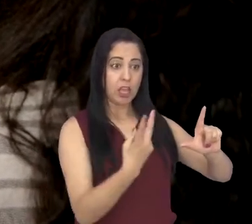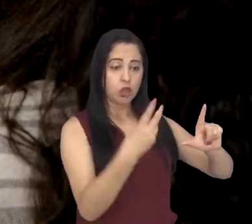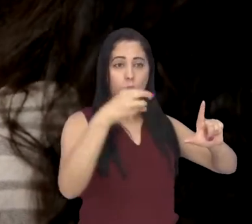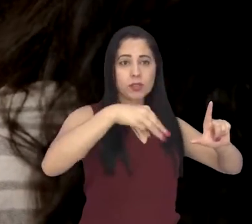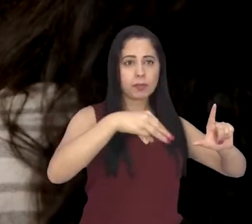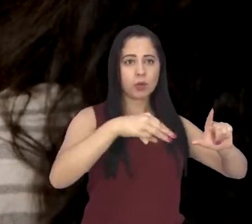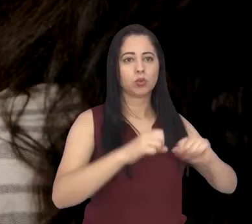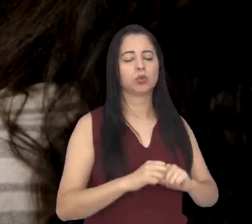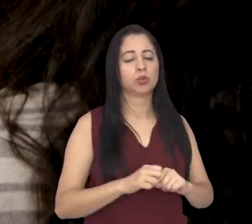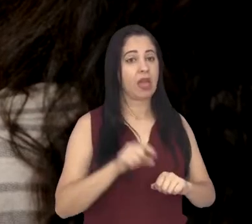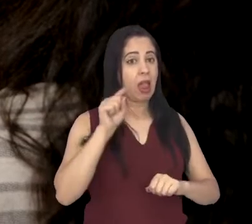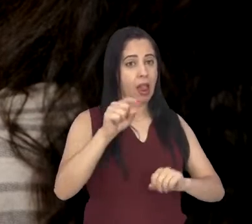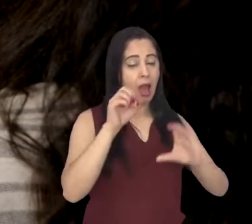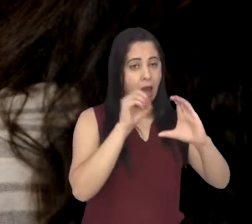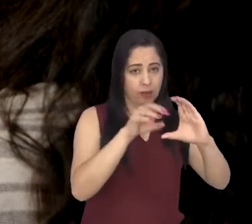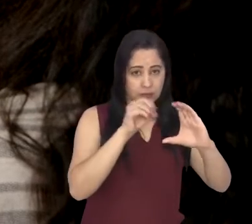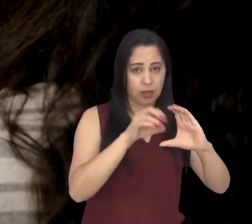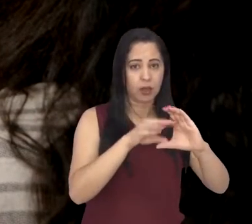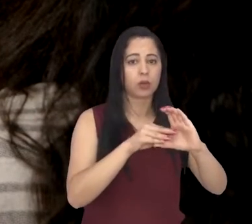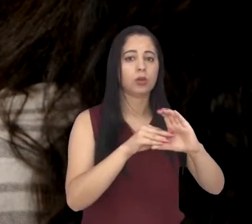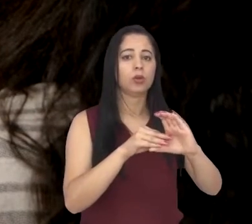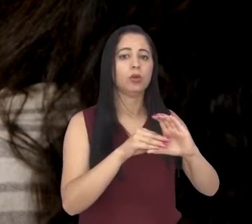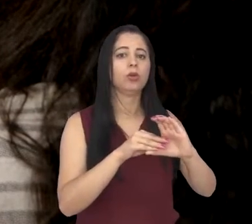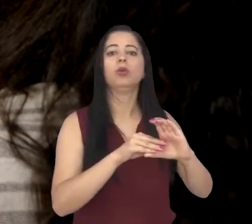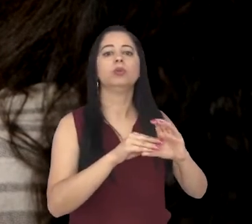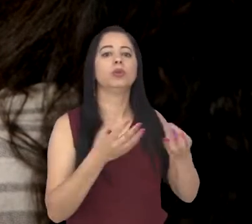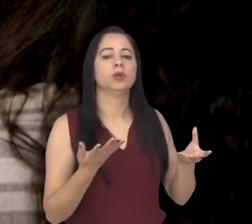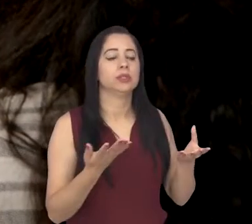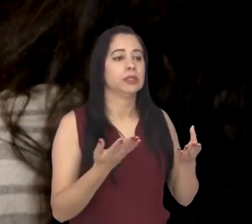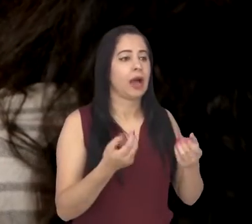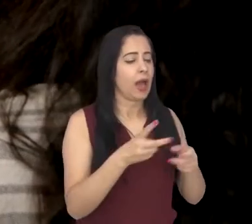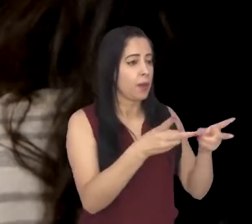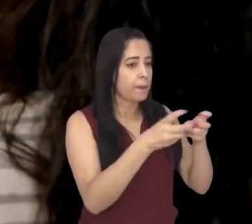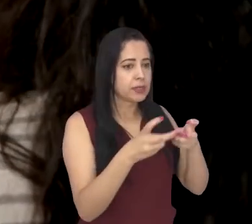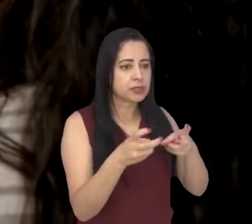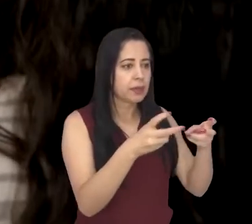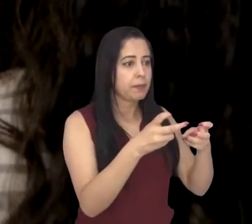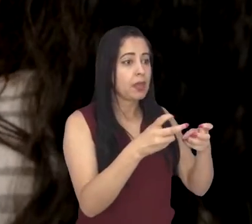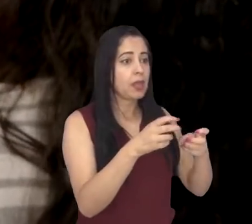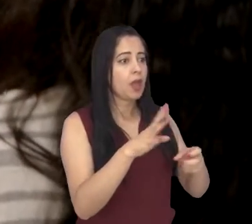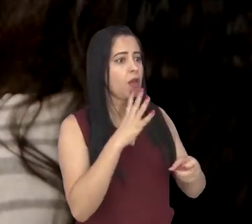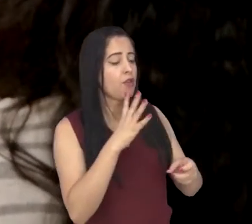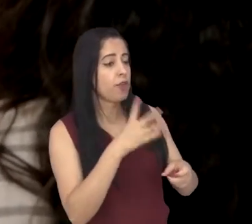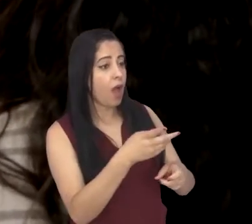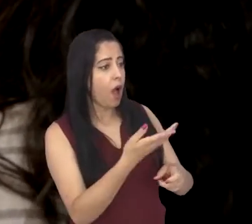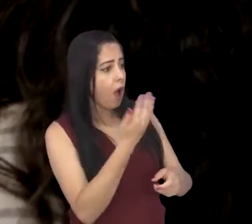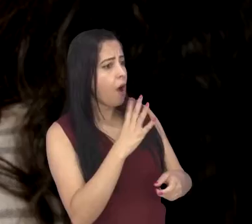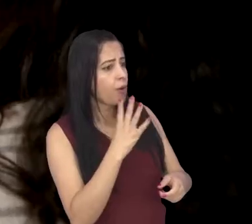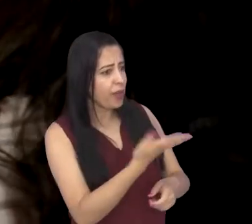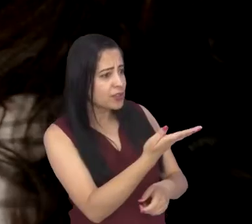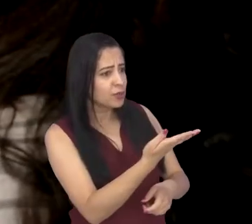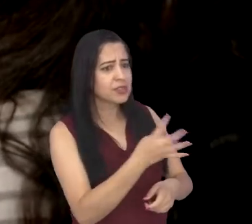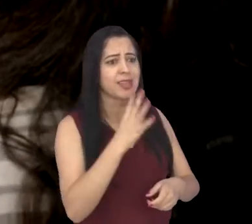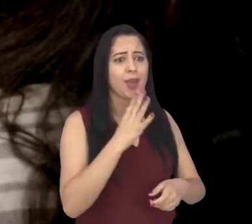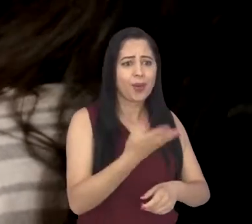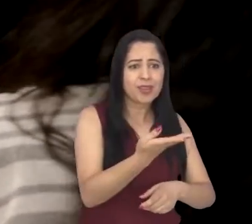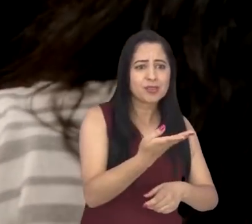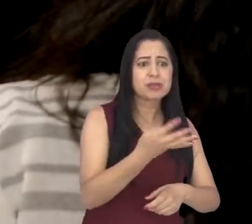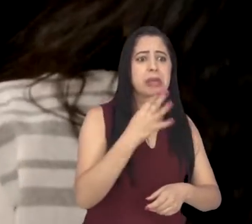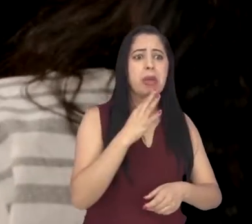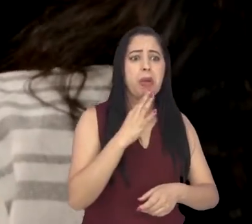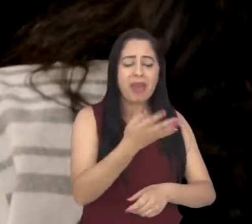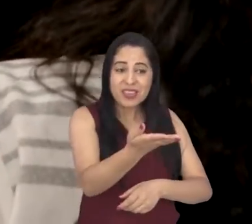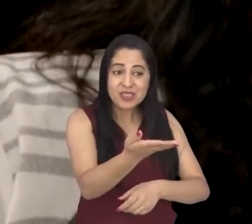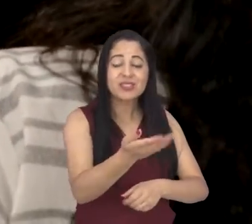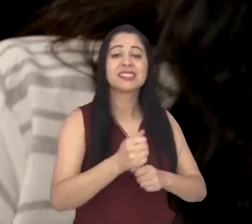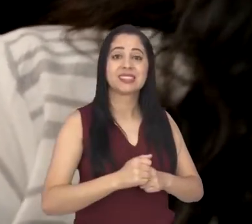na Globo, eu comecei a ver as pessoas que eu conheci anteriormente. Paulo Patarra, dirigindo o Jornal da